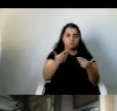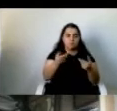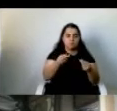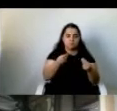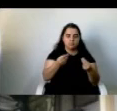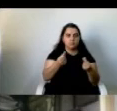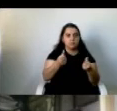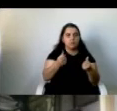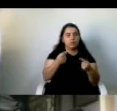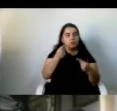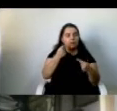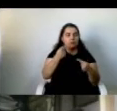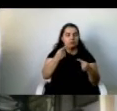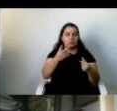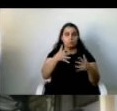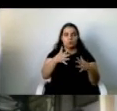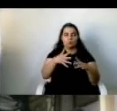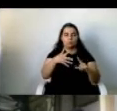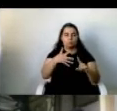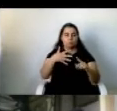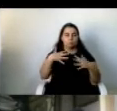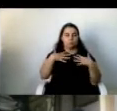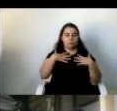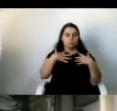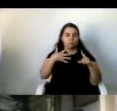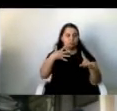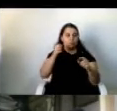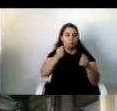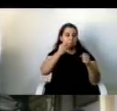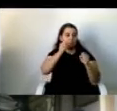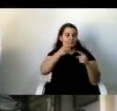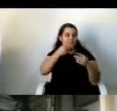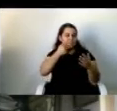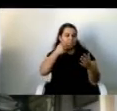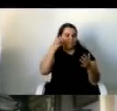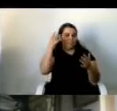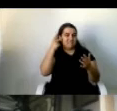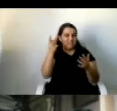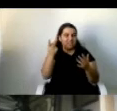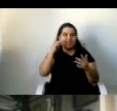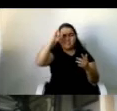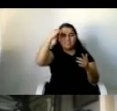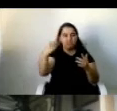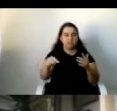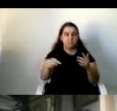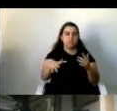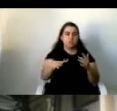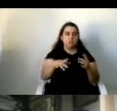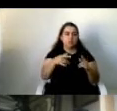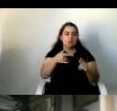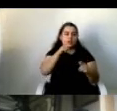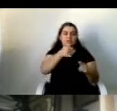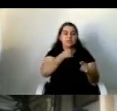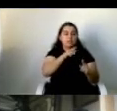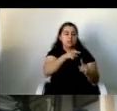algo muito violento para elas, porque elas tomam essa decisão muitas vezes não porque querem, mas é porque não têm uma